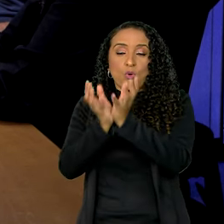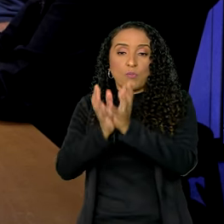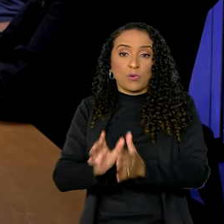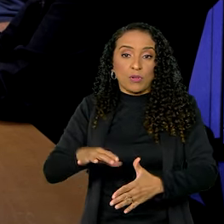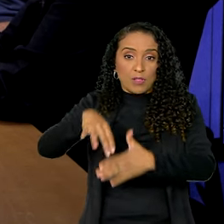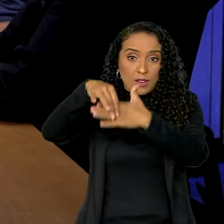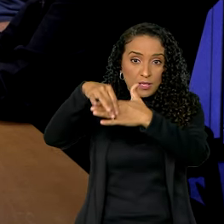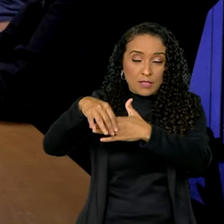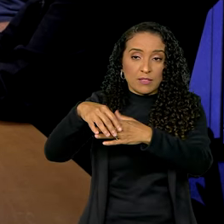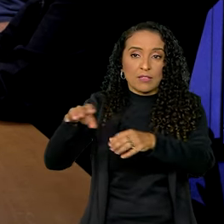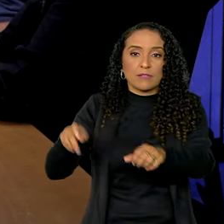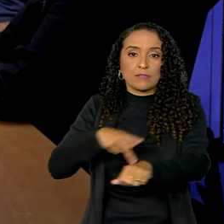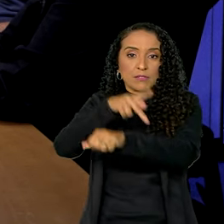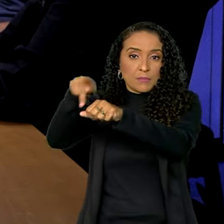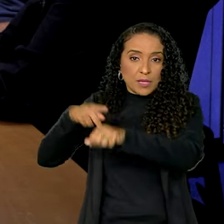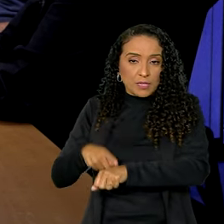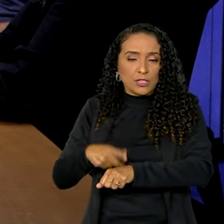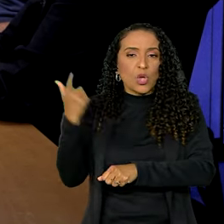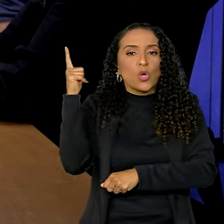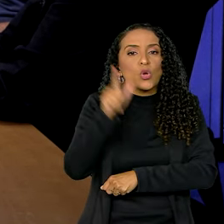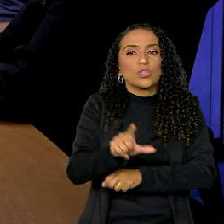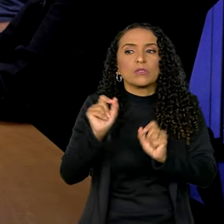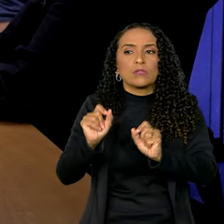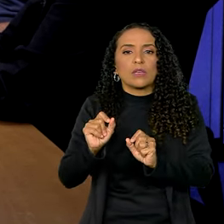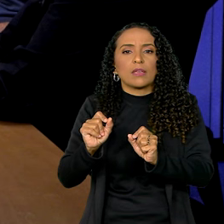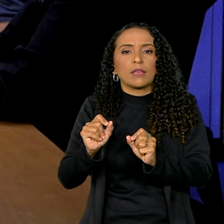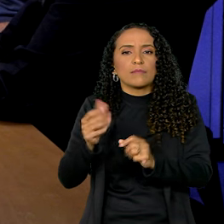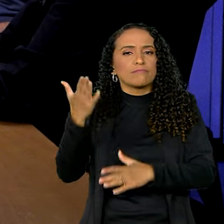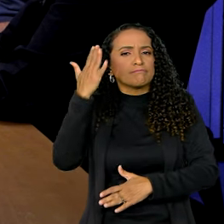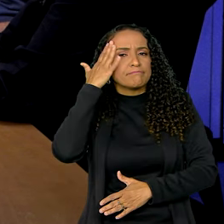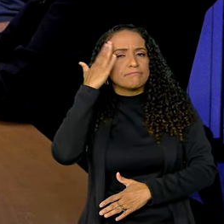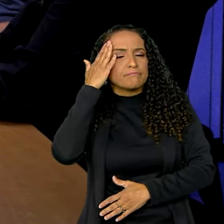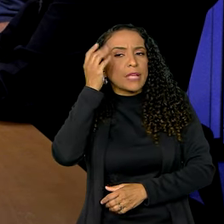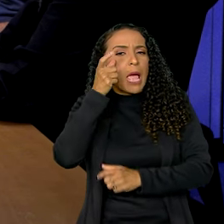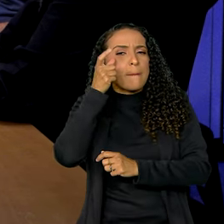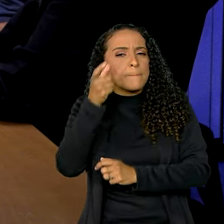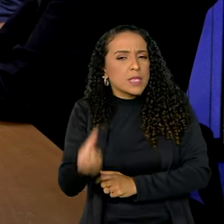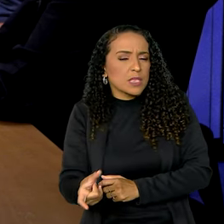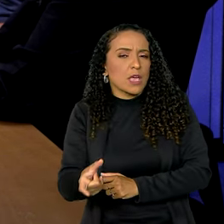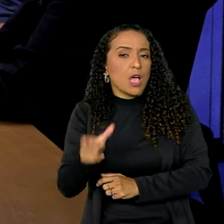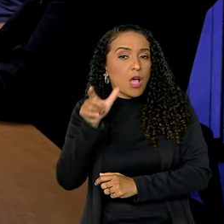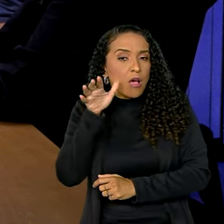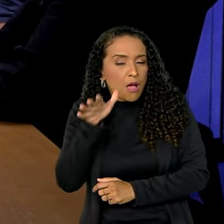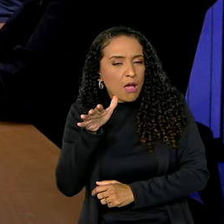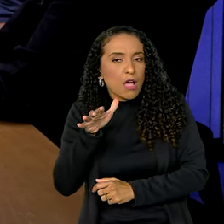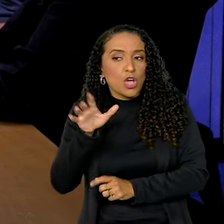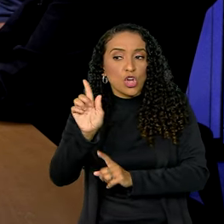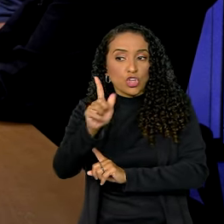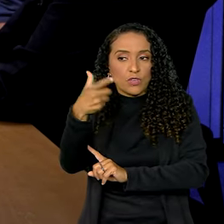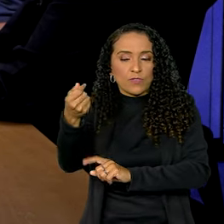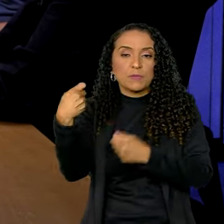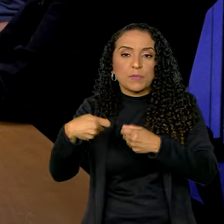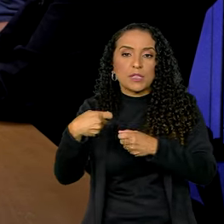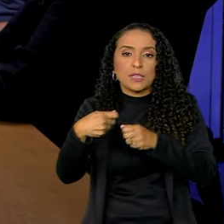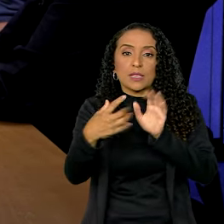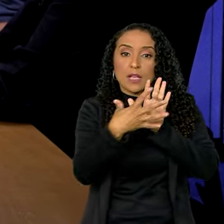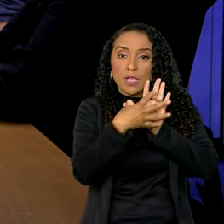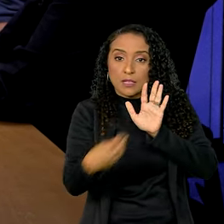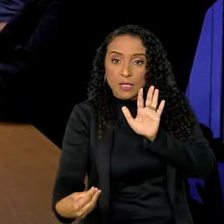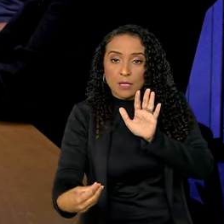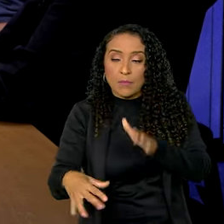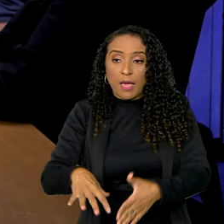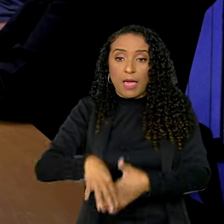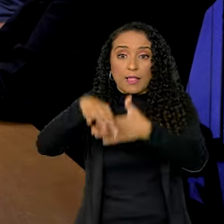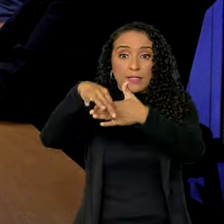chefes de estado nós conseguíssemos imprimir justamente essa noção da maior ambição o G20 precisa dar o exemplo e liderar pelo